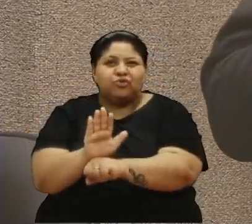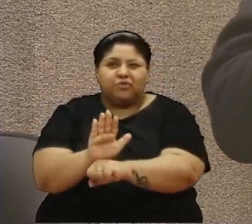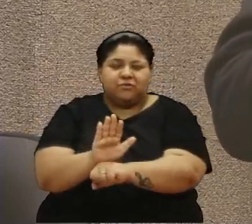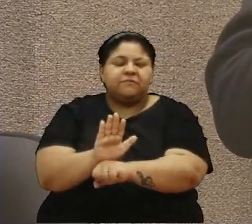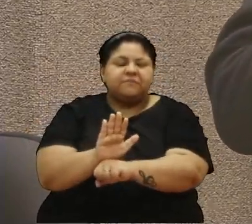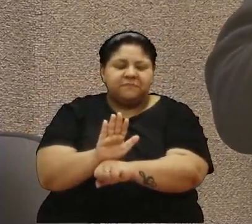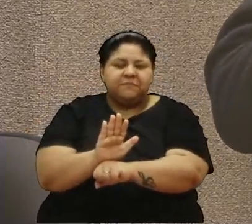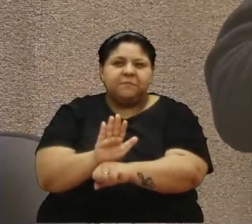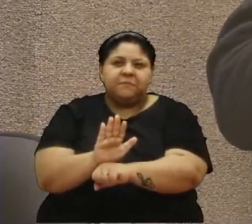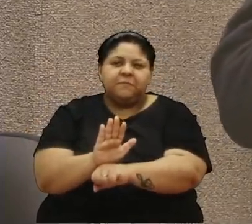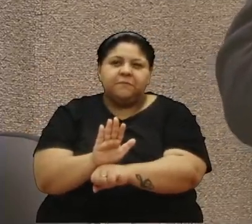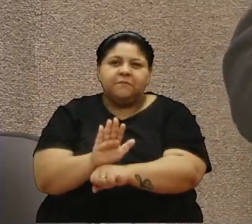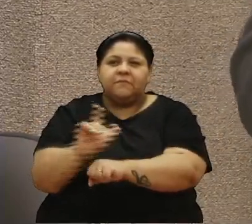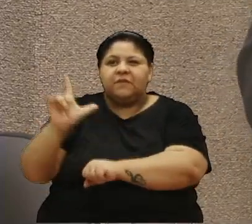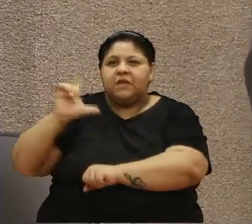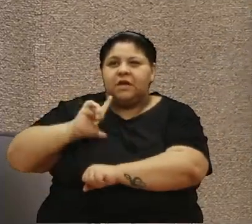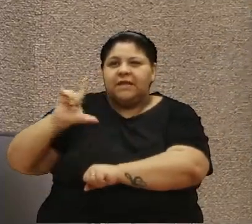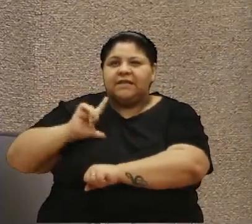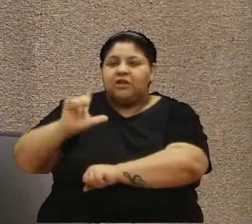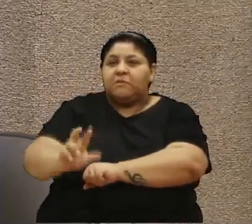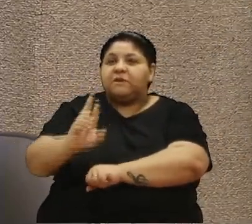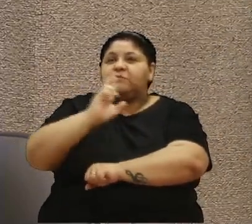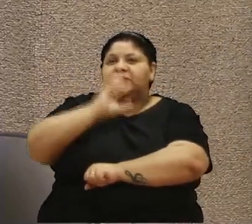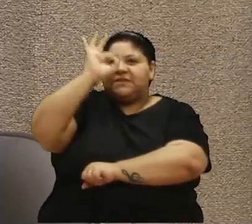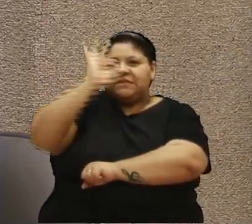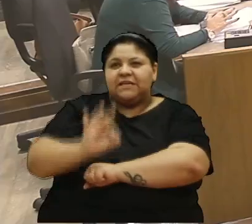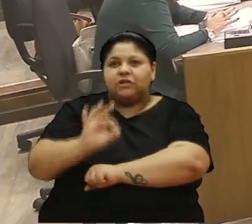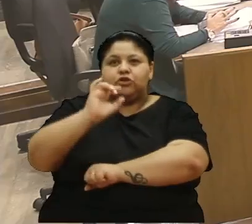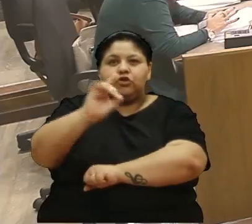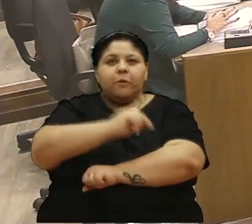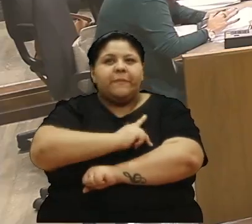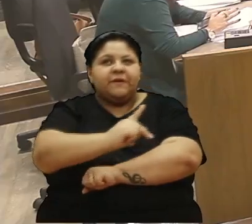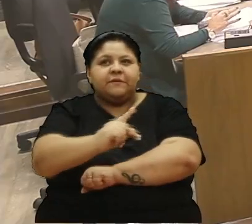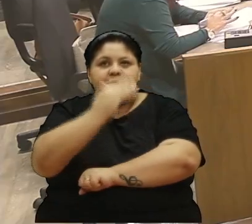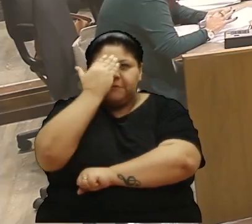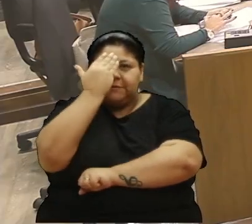ter algumas respostas. Era isso, senhor presidente. Obrigado, vereador Eloy. Com a palavra.